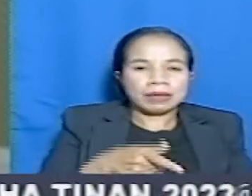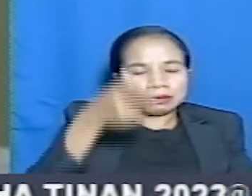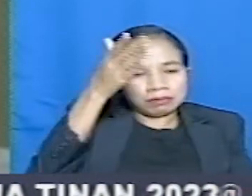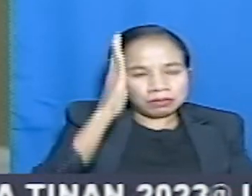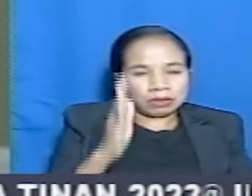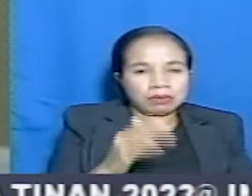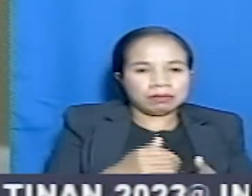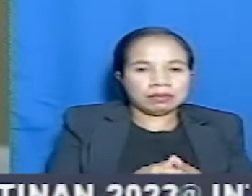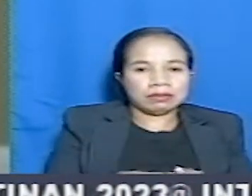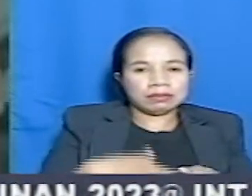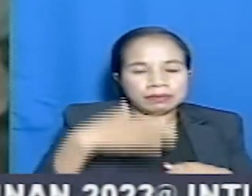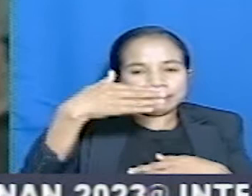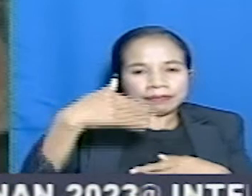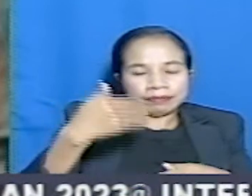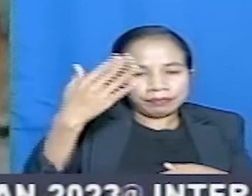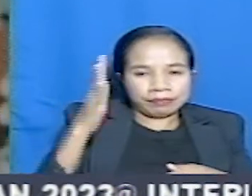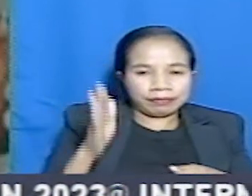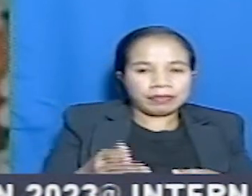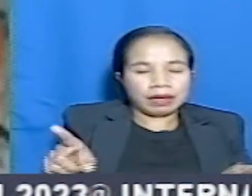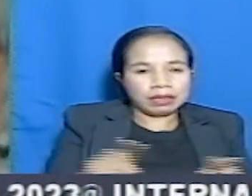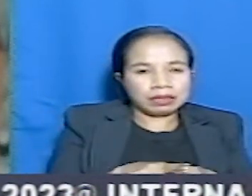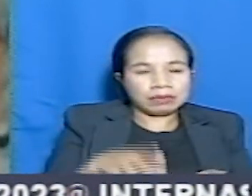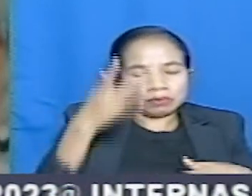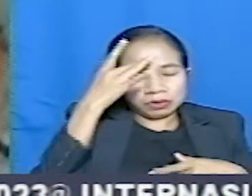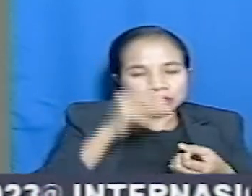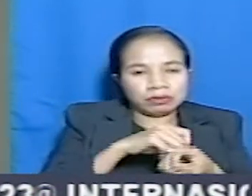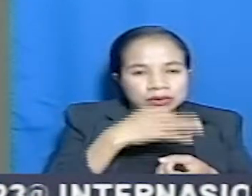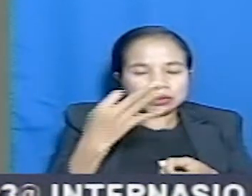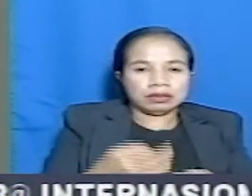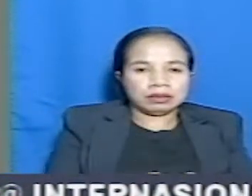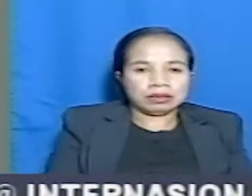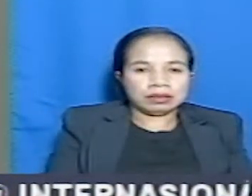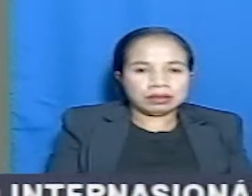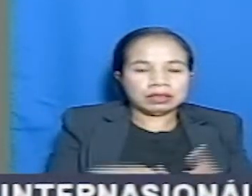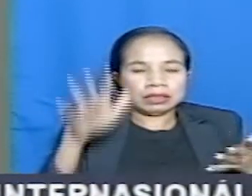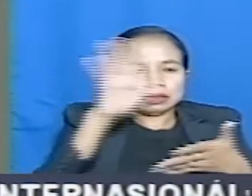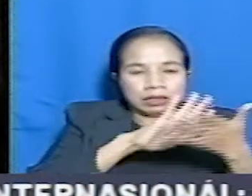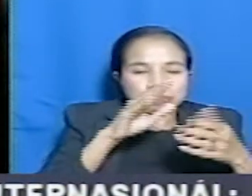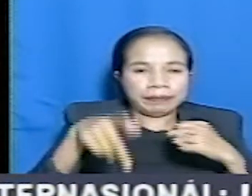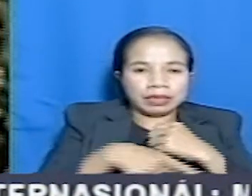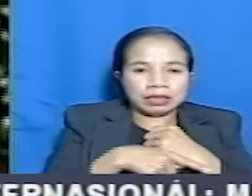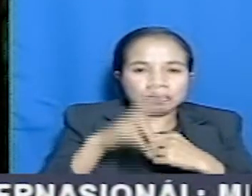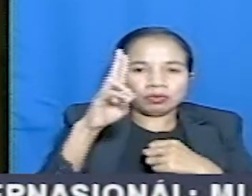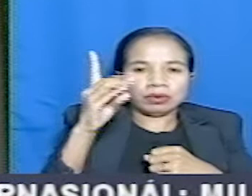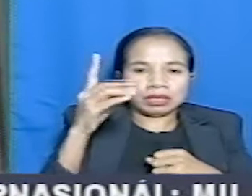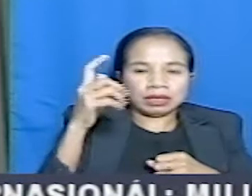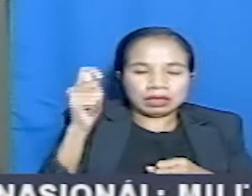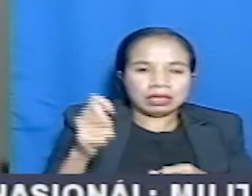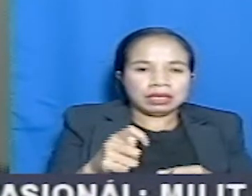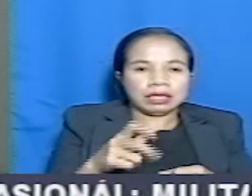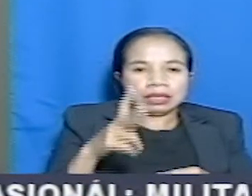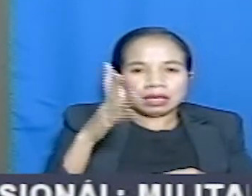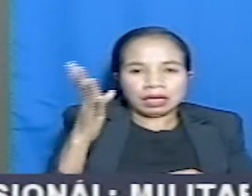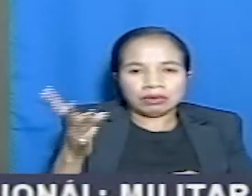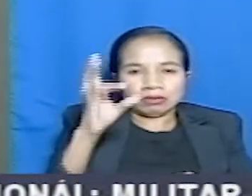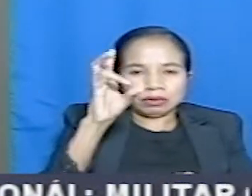nyama kanduna santo. Relaciona ho pandemia COVID-19, aniversário Partido UDT, badala hat